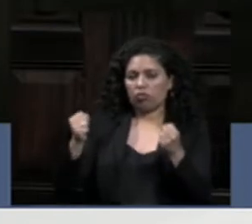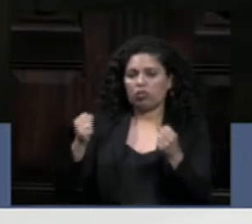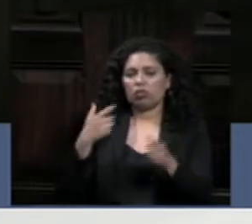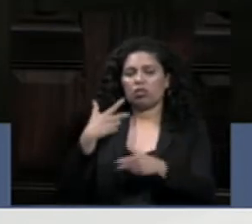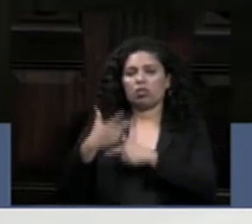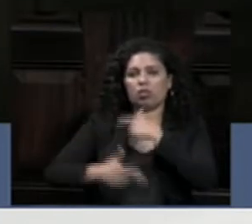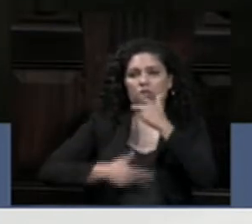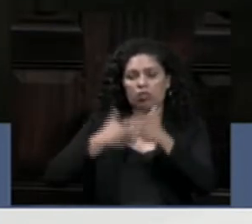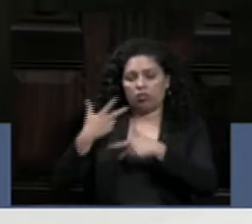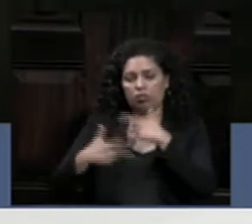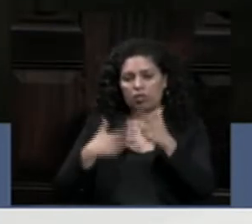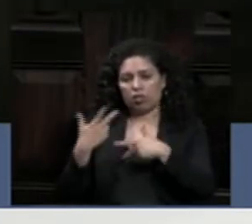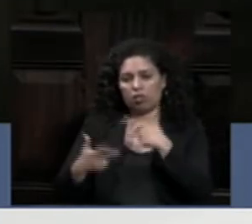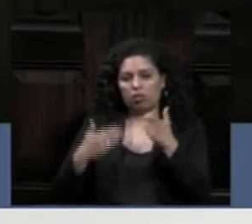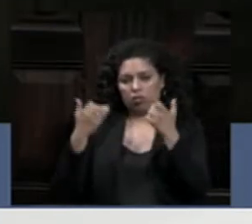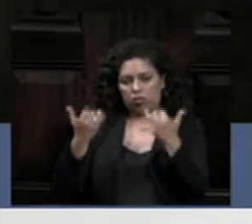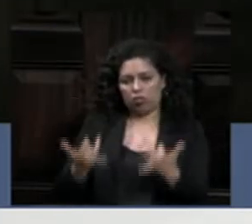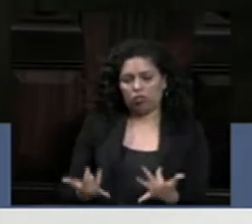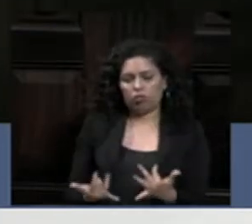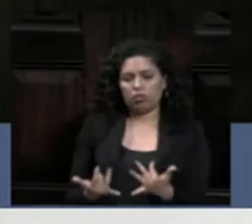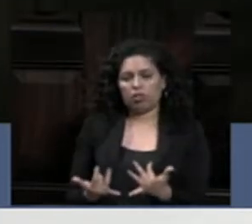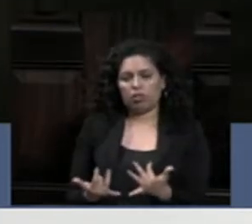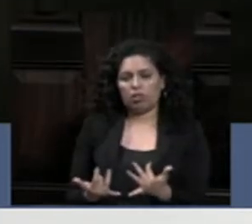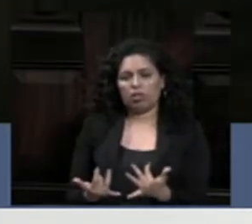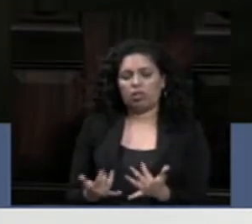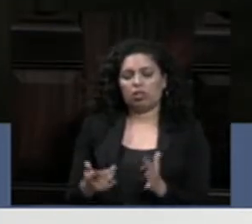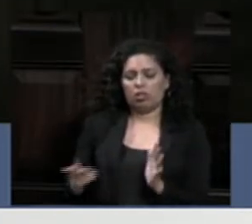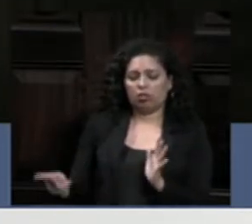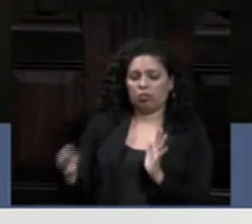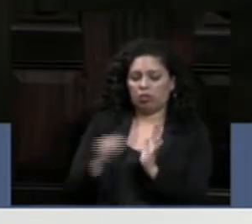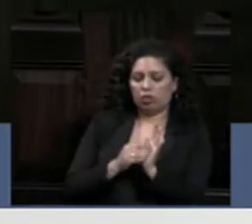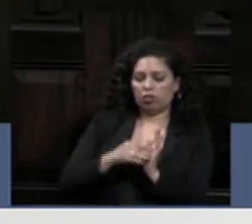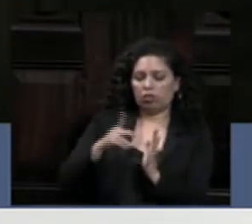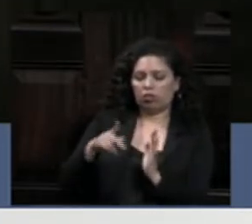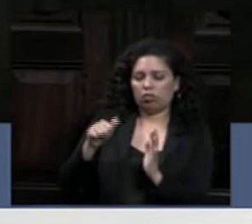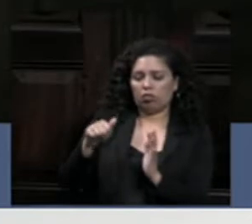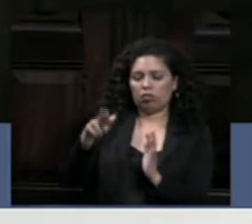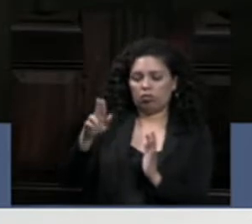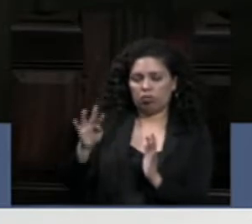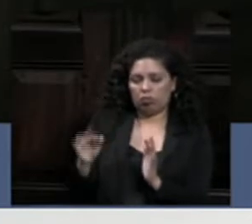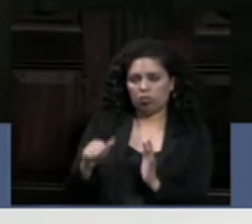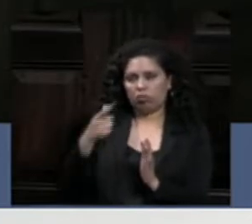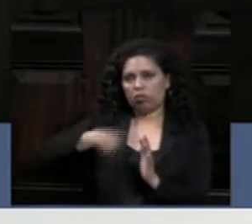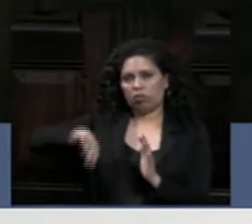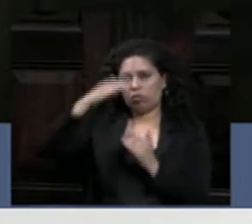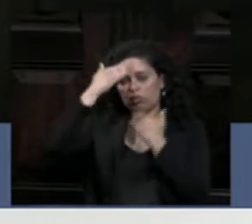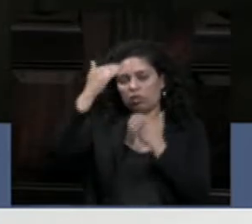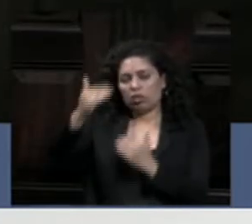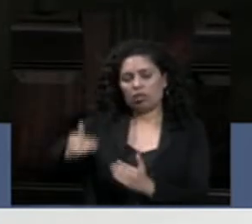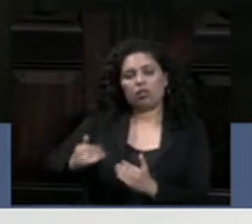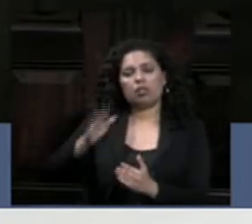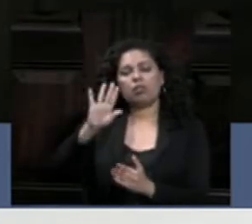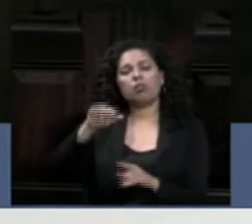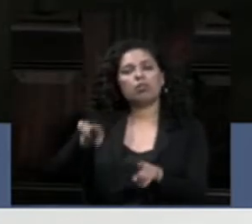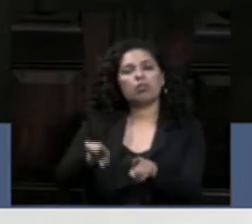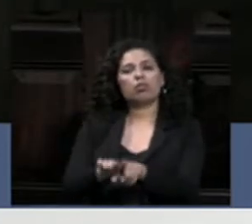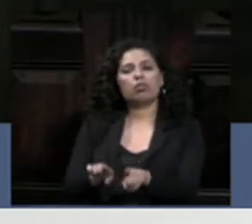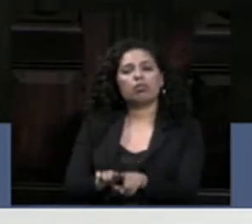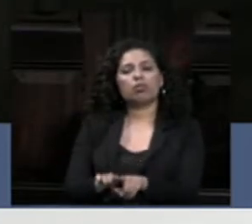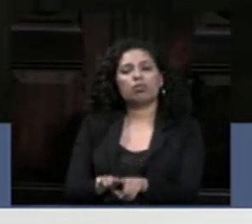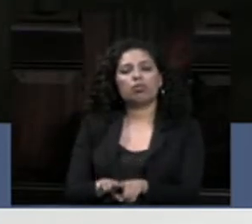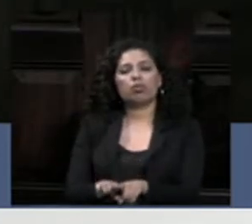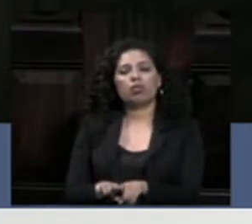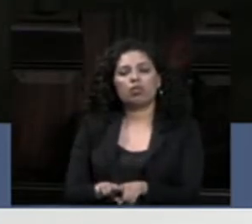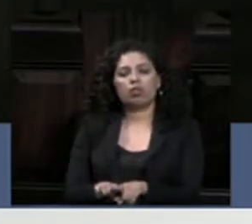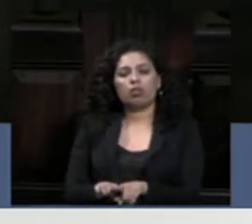quando ele esteve aqui em plenário, mas o André recoloca na pauta. Quero registrar isso também como muito positivo e agradecer também. Agora, e